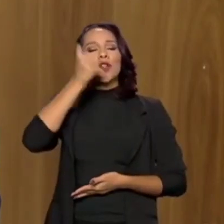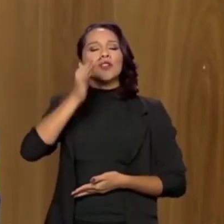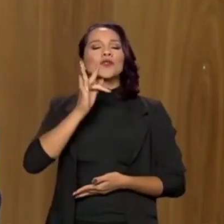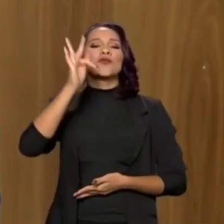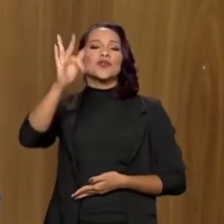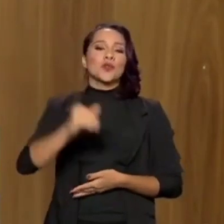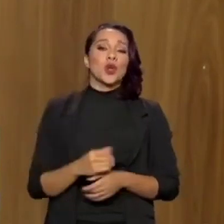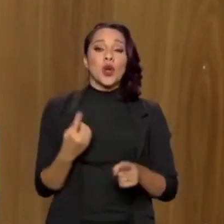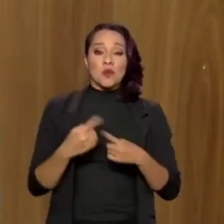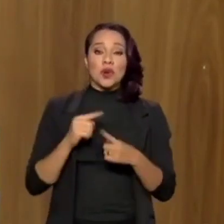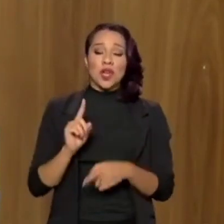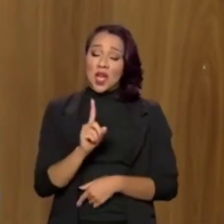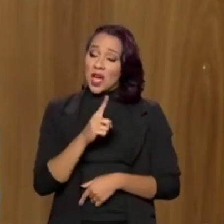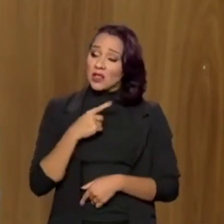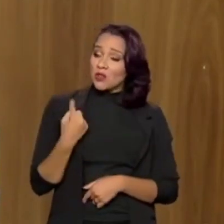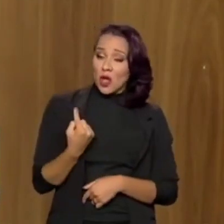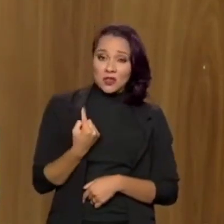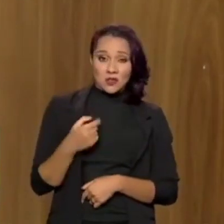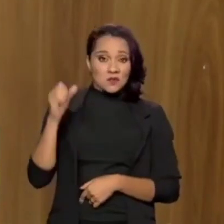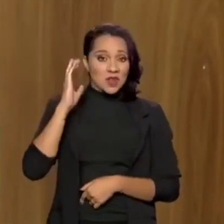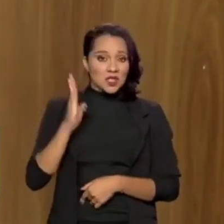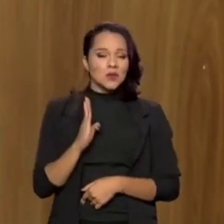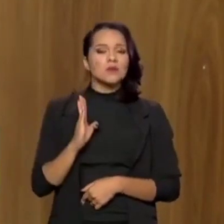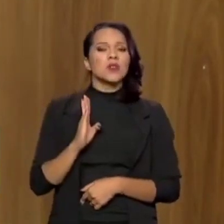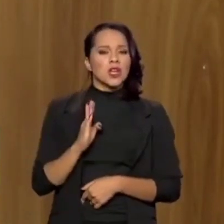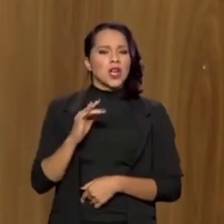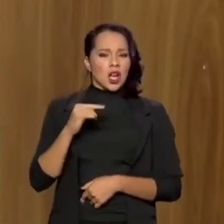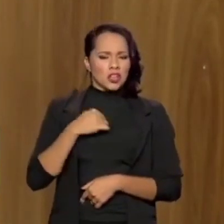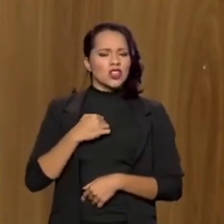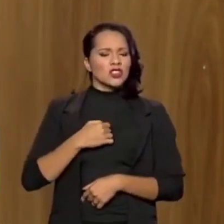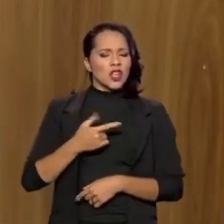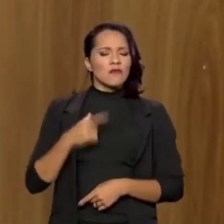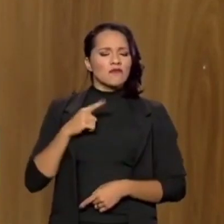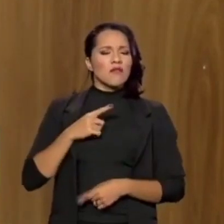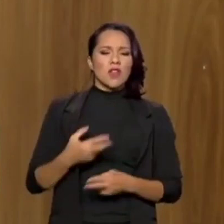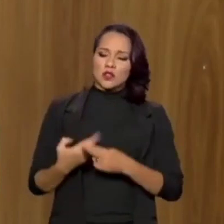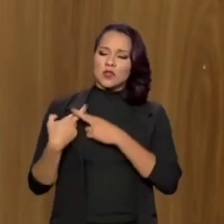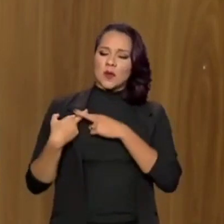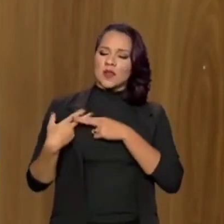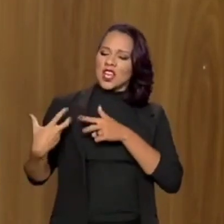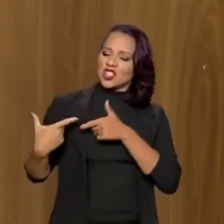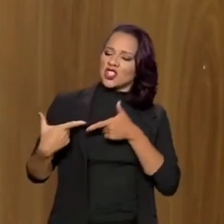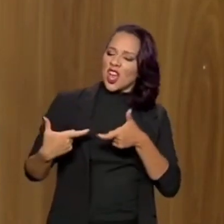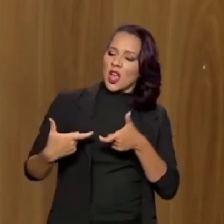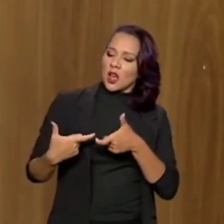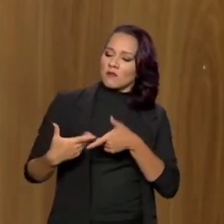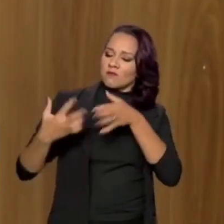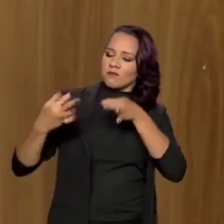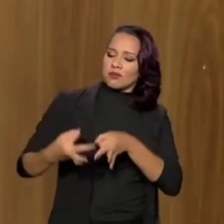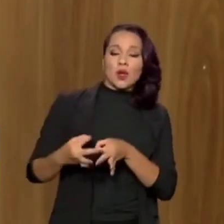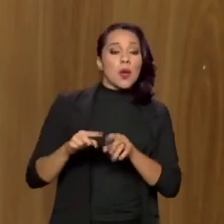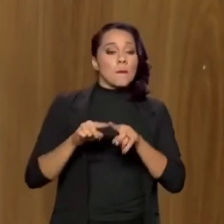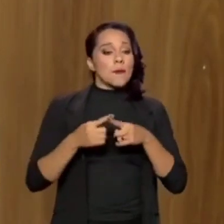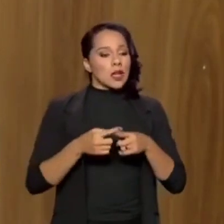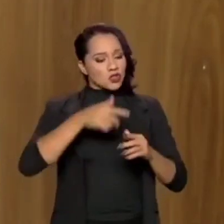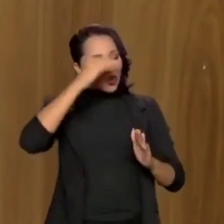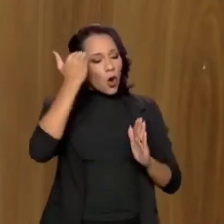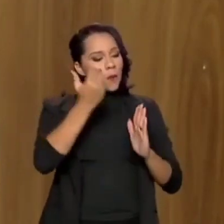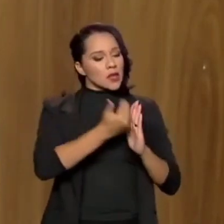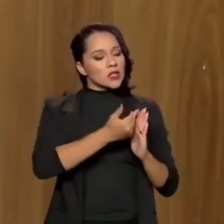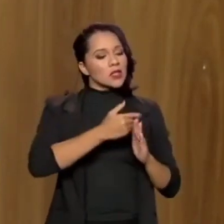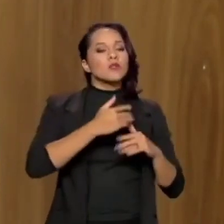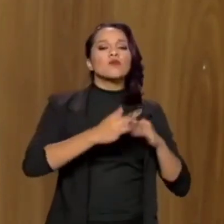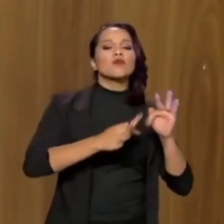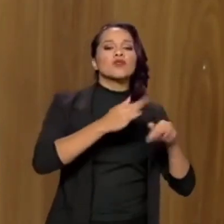nós fomos ao mesmo tempo responsáveis em enfrentar a guerra, mas também mantendo nosso compromisso com as